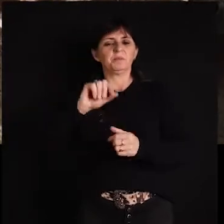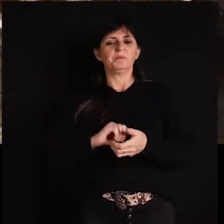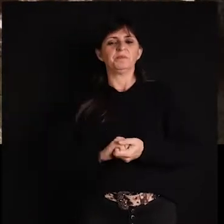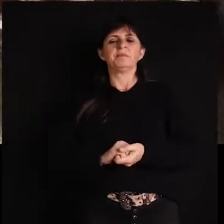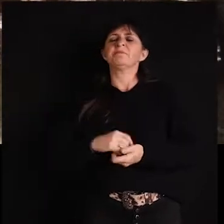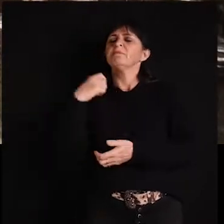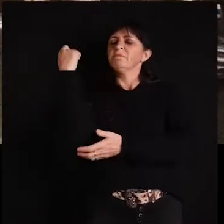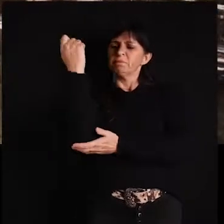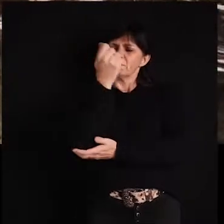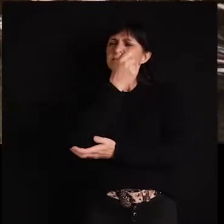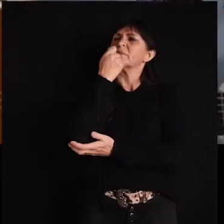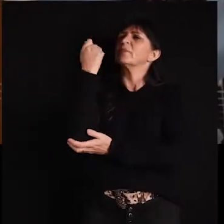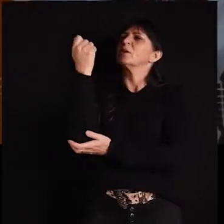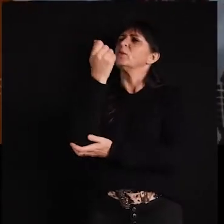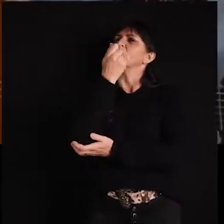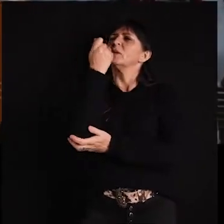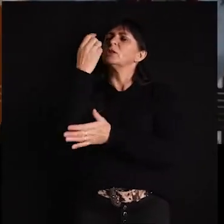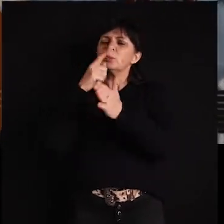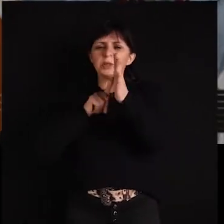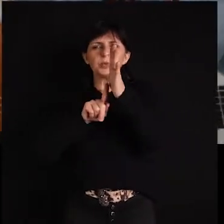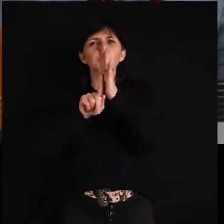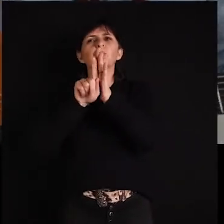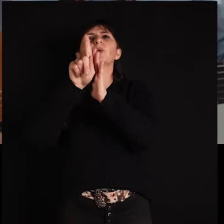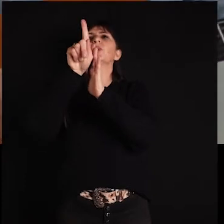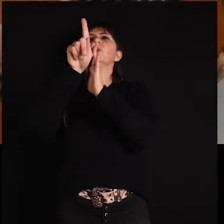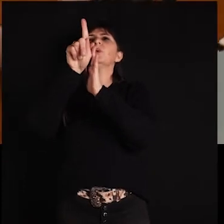O Rio Grande perguntou